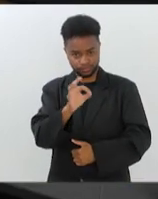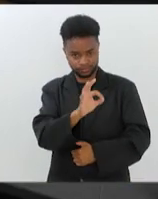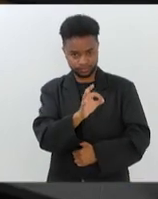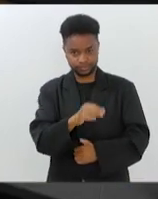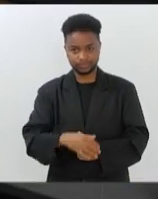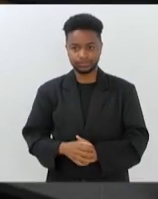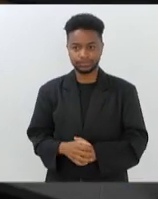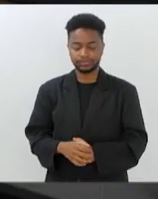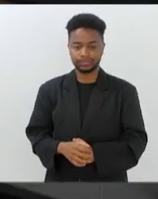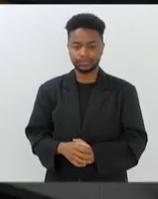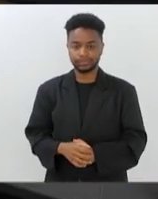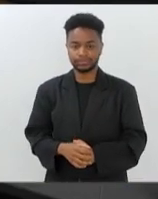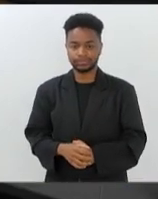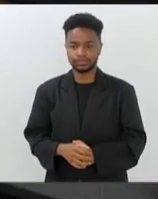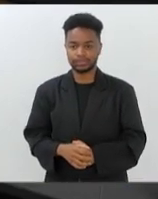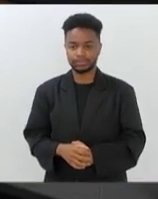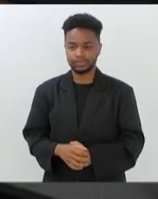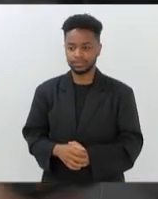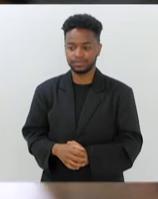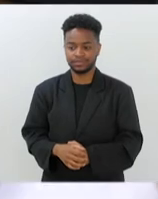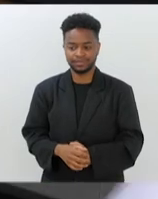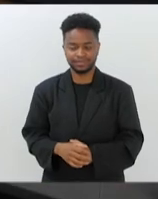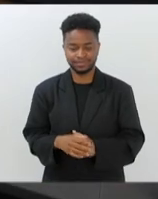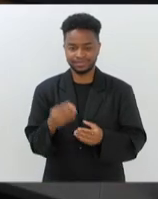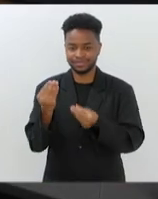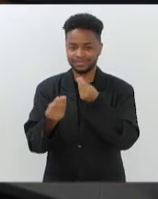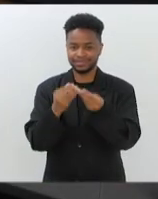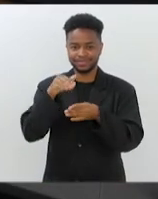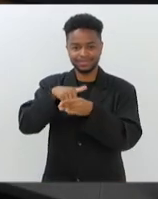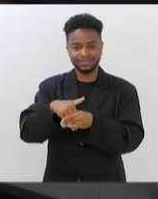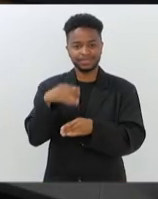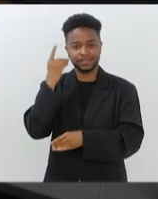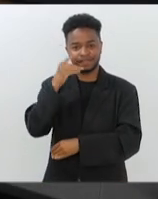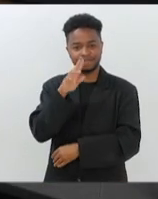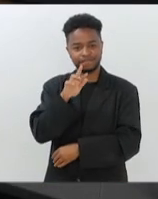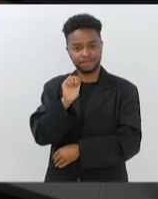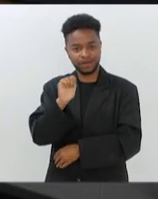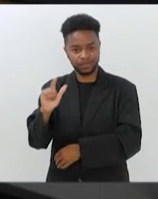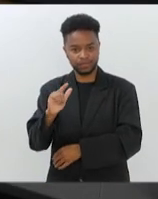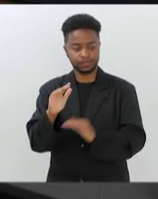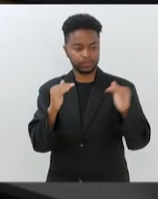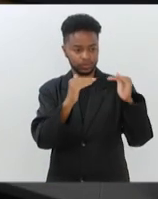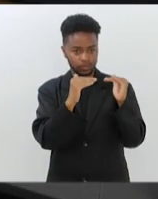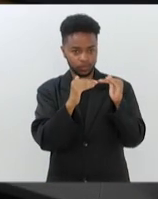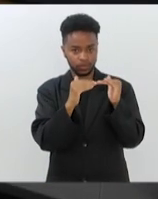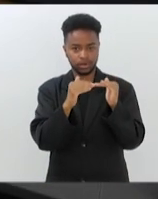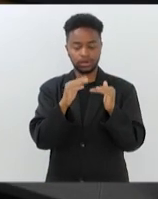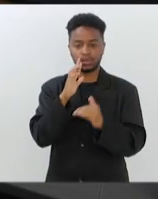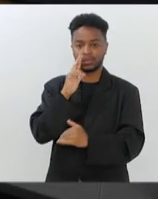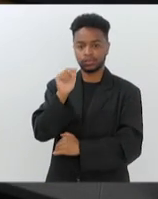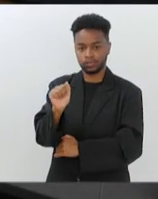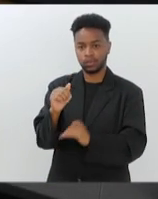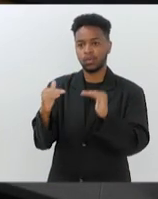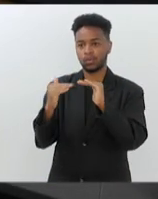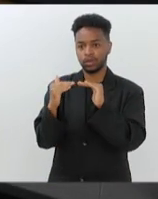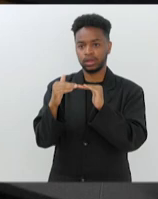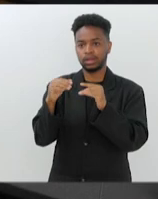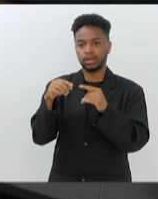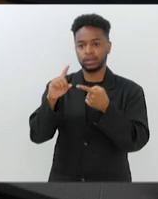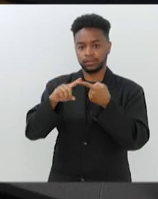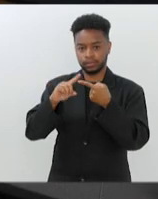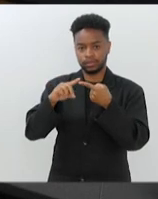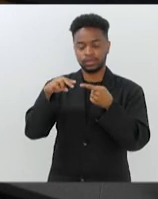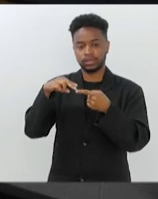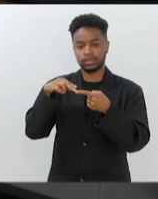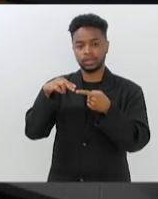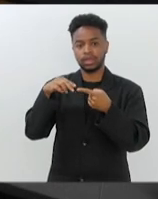Presidente Ok então como voto Deputado Valdo Ceasa favorável Deputado Rodrigo amorinha favorável no caso da nacional Presidente incluindo